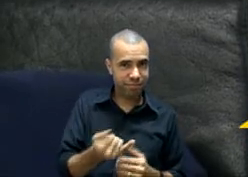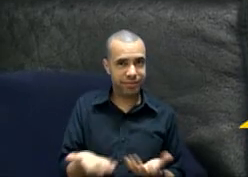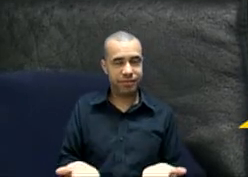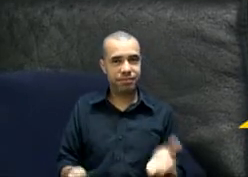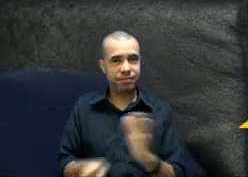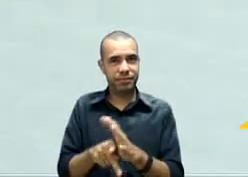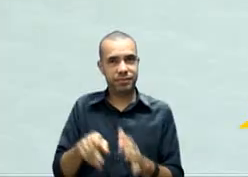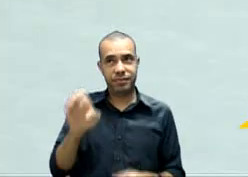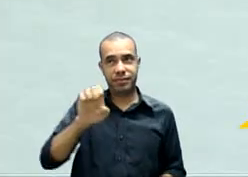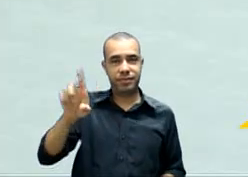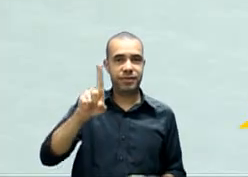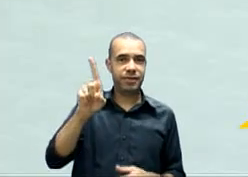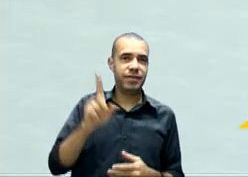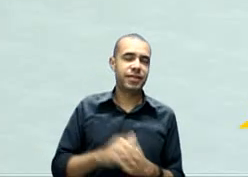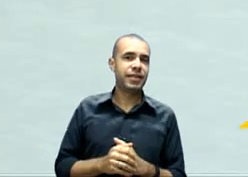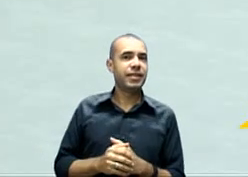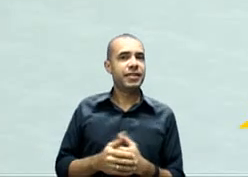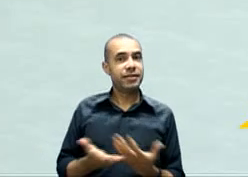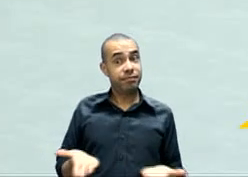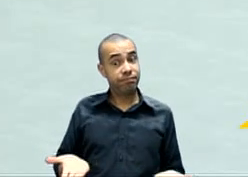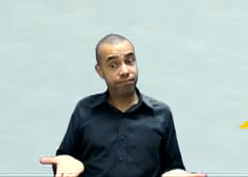esta razão que